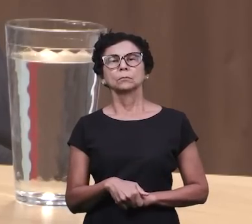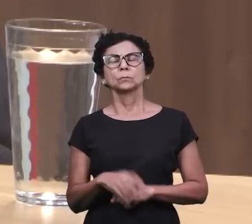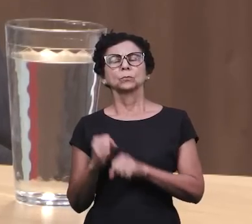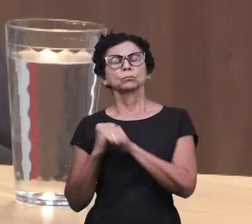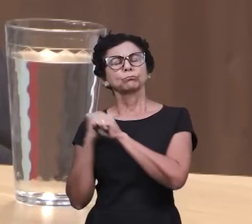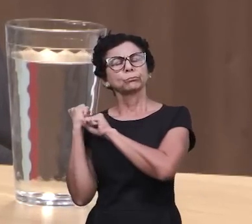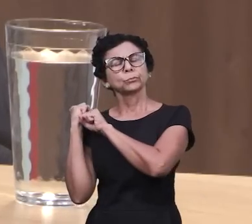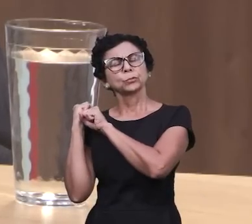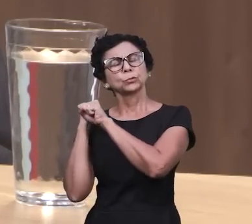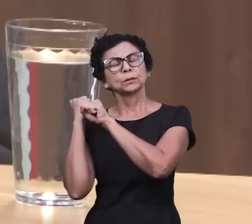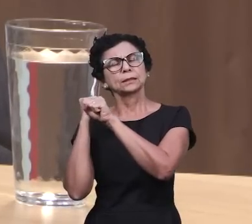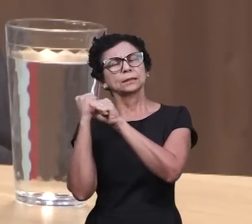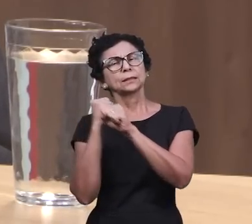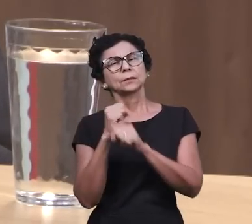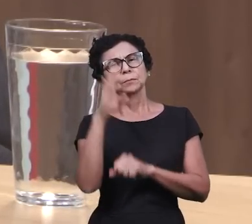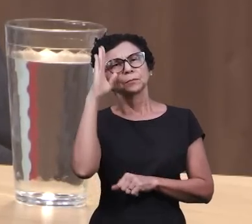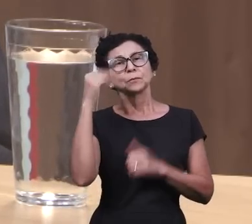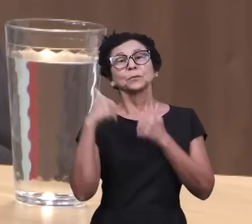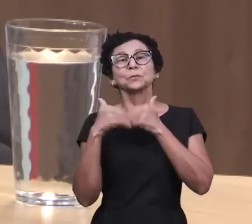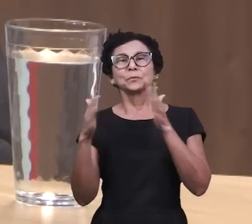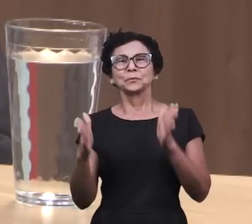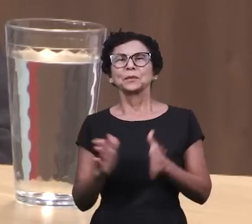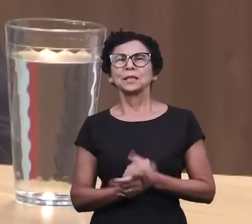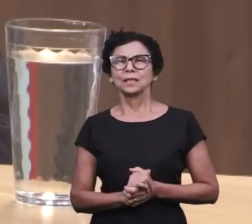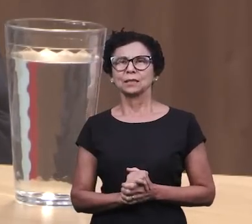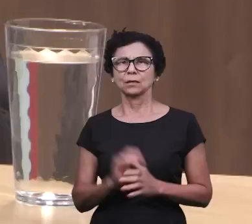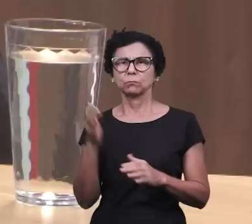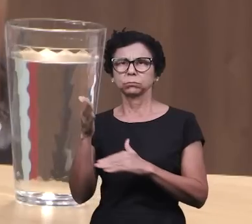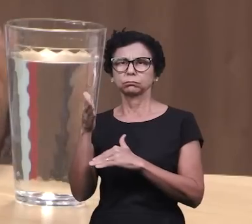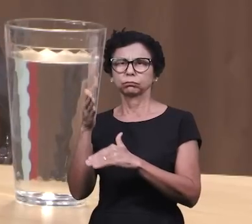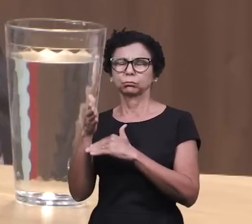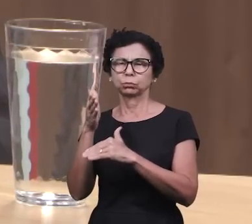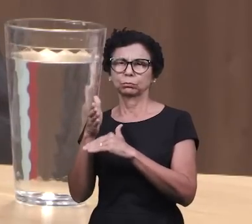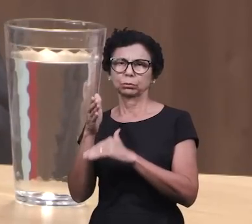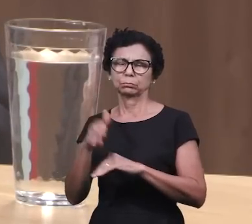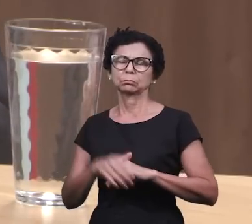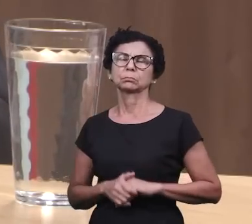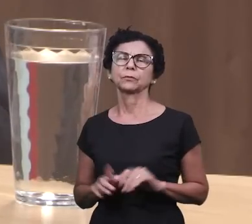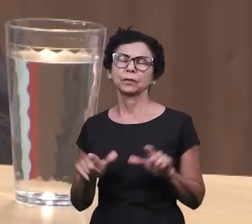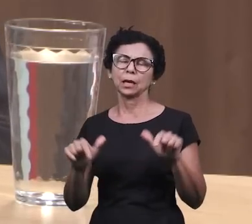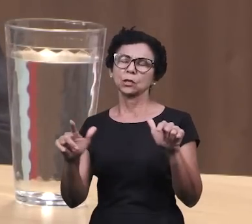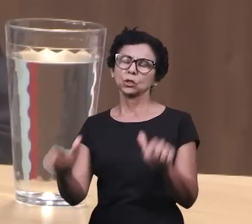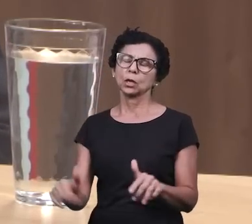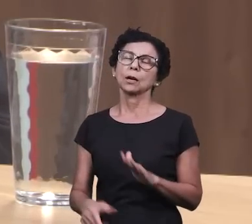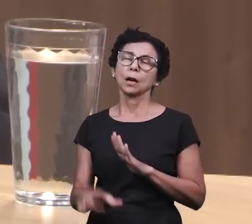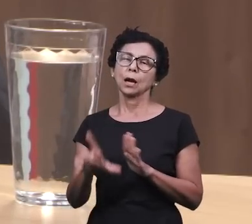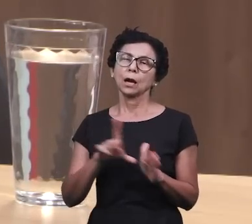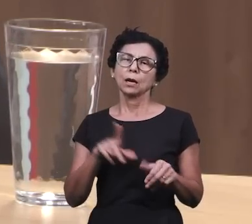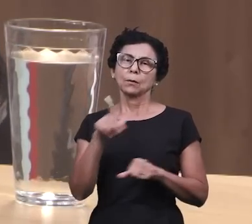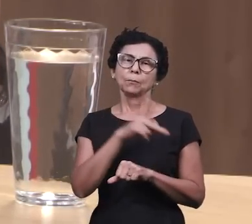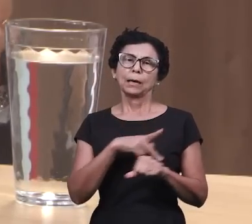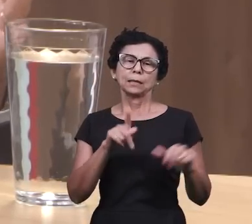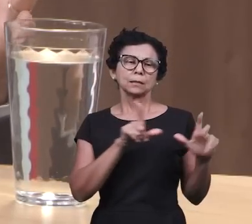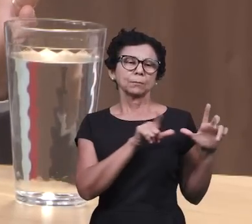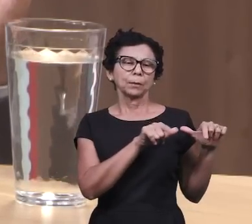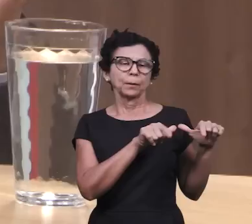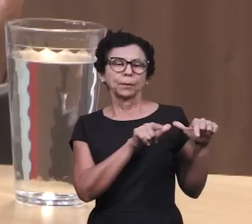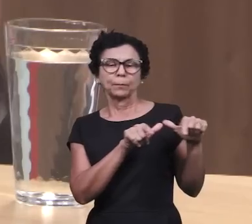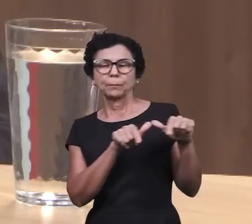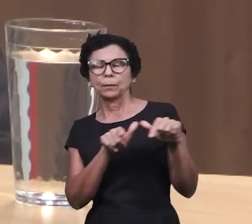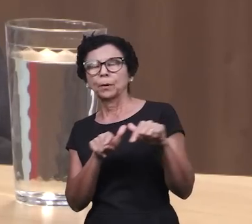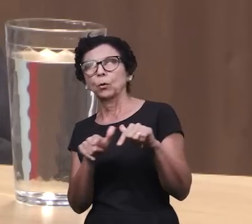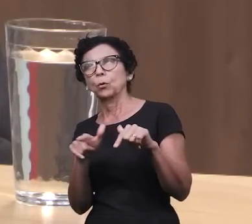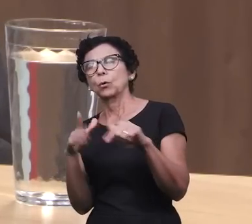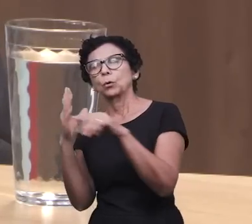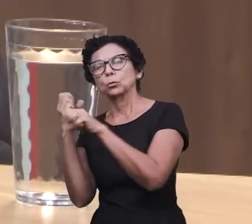longo de todos esses anos, especialmente no início, quando nós íamos lá com muita frequência, às vezes indo nós passávamos por vários países, porque hoje